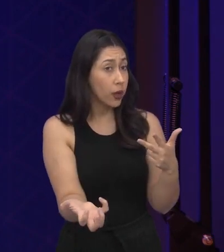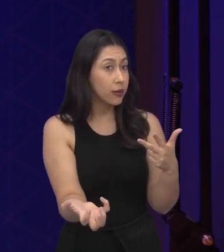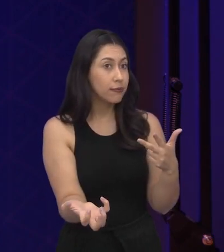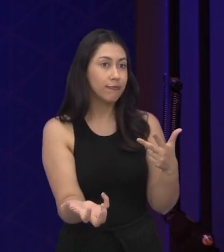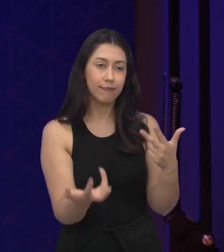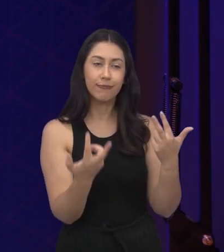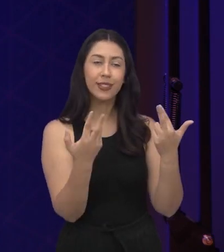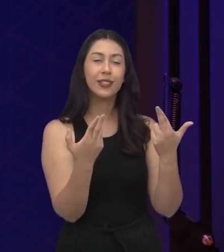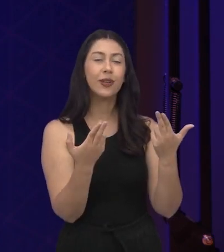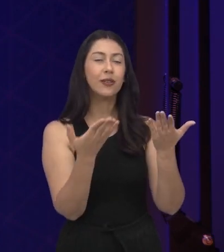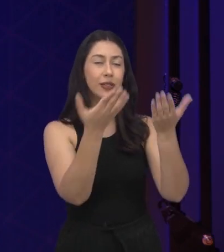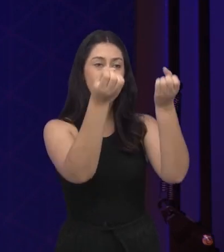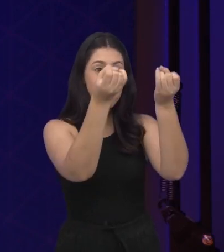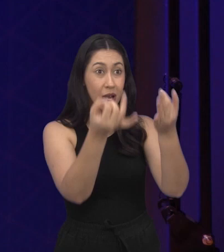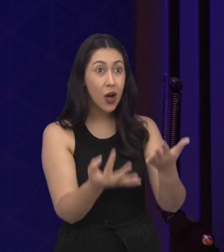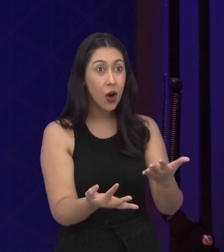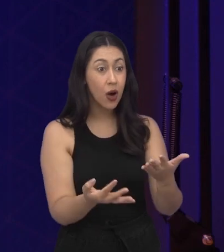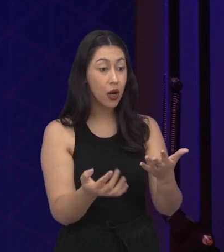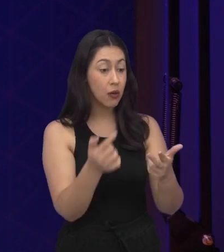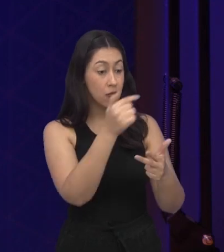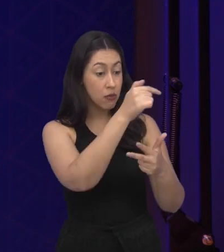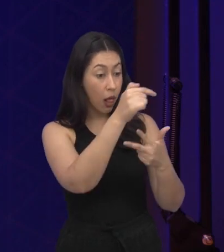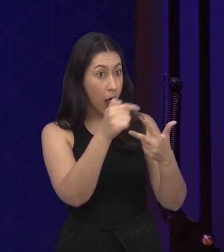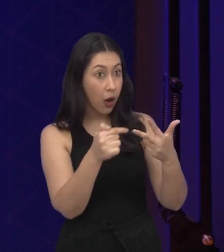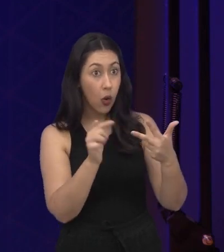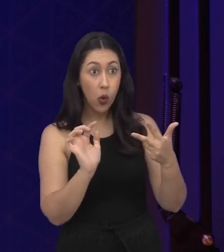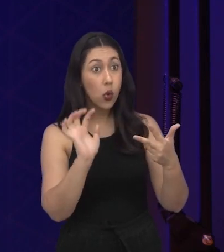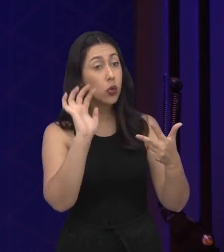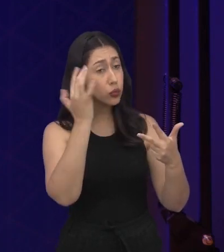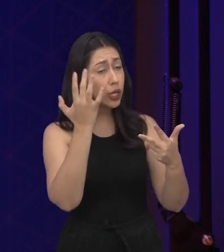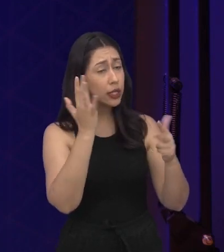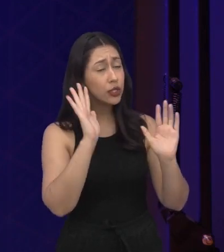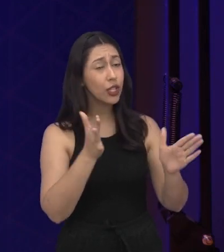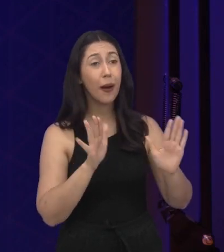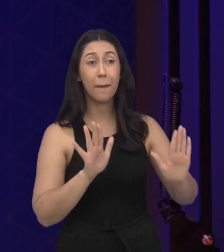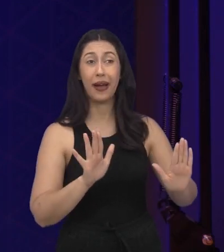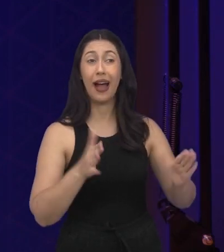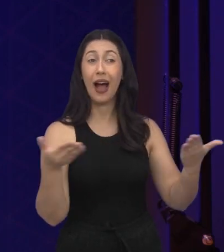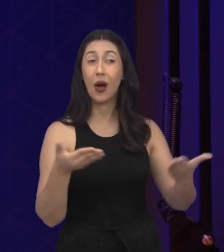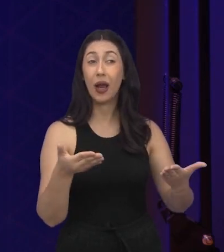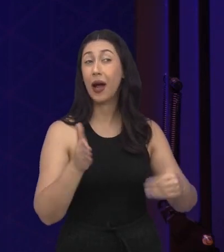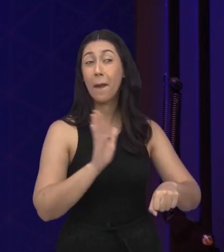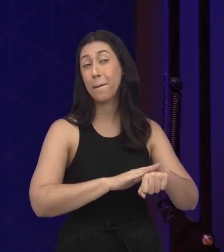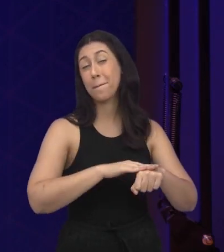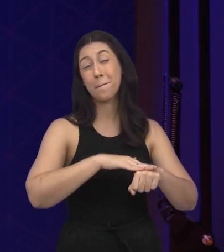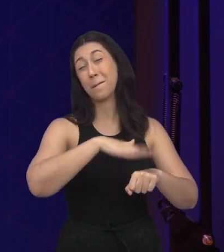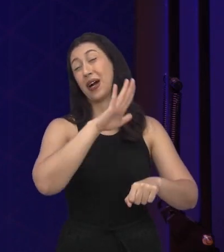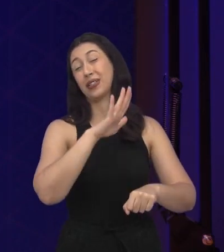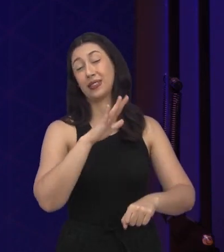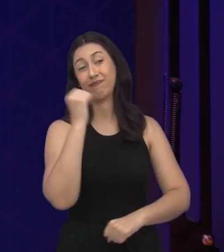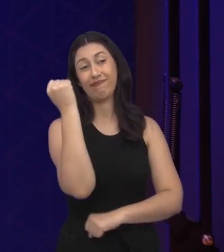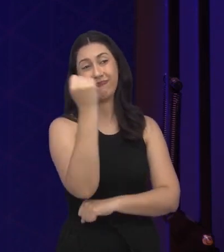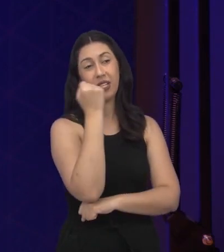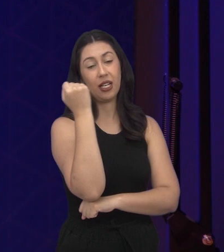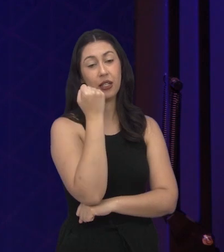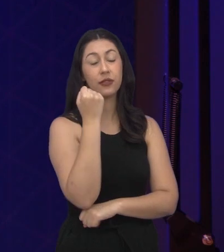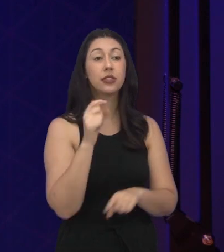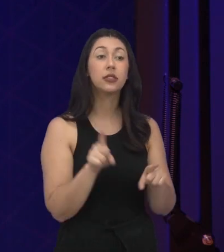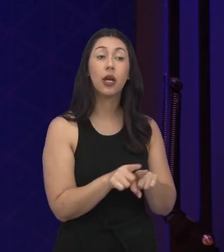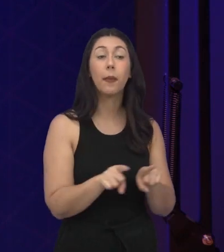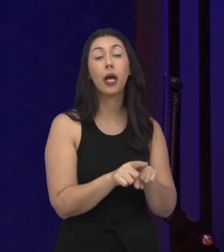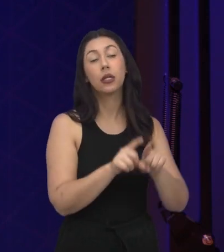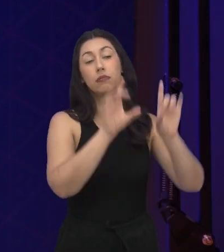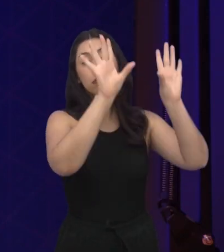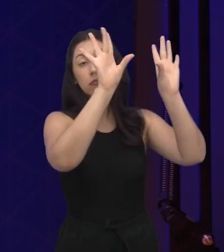secas. Então, é mais ou menos isso que você falou, né, Samu? Tudo que já acontece fica mais extremo e a gente vai perdendo o controle. Mas aí, de